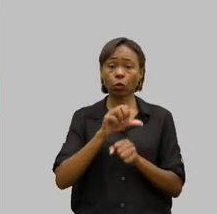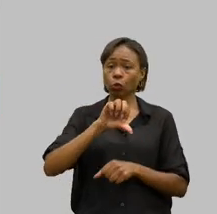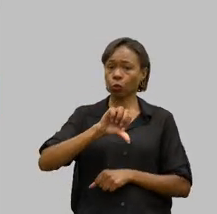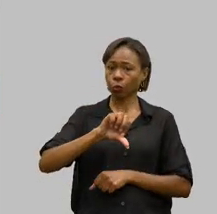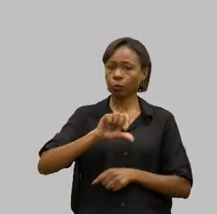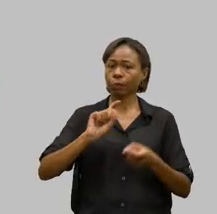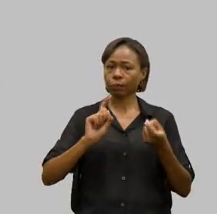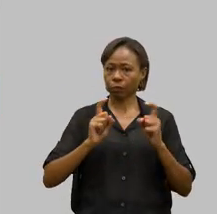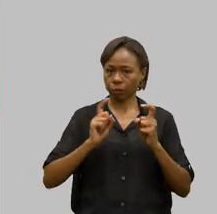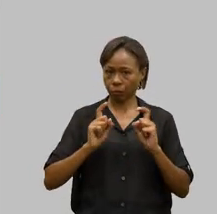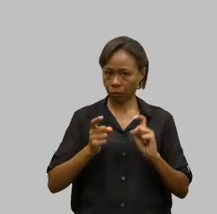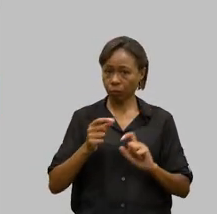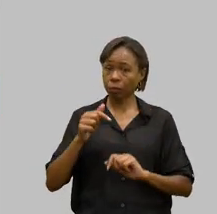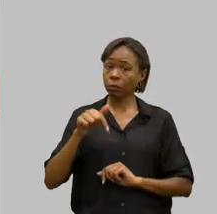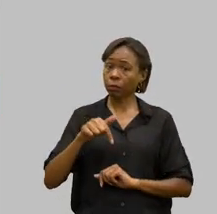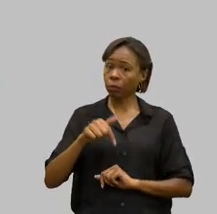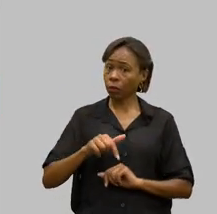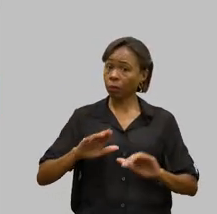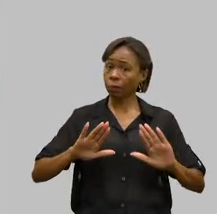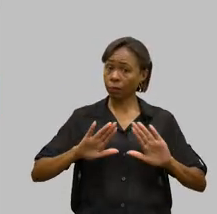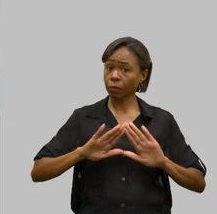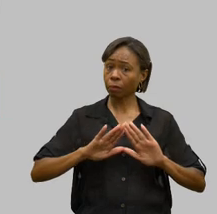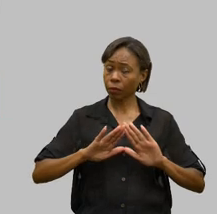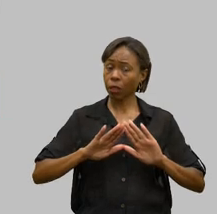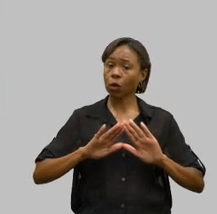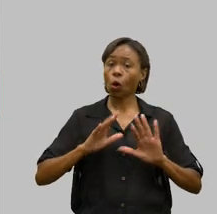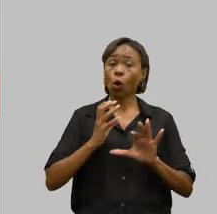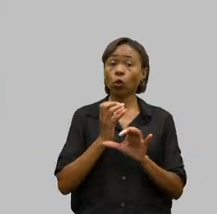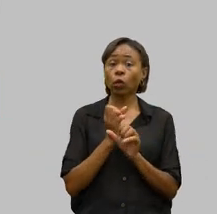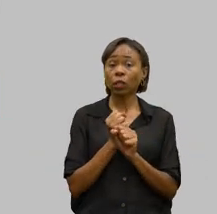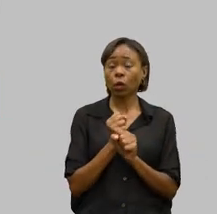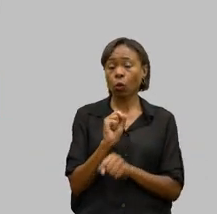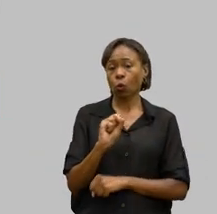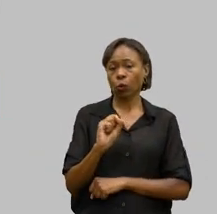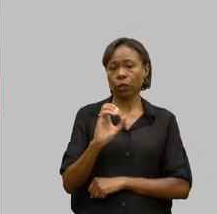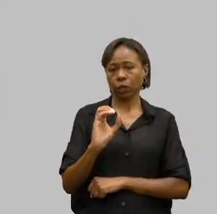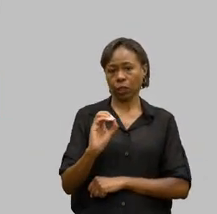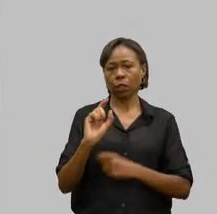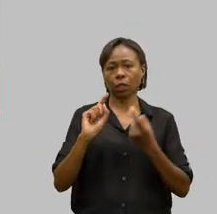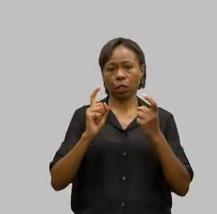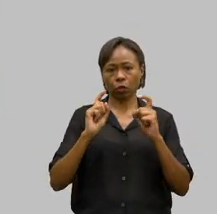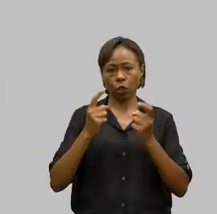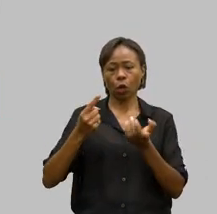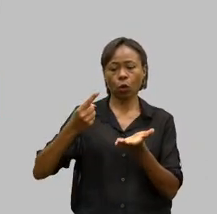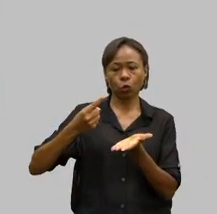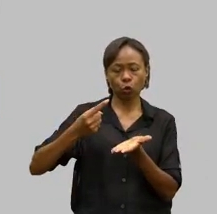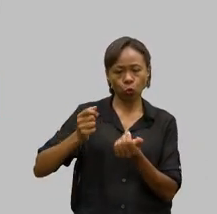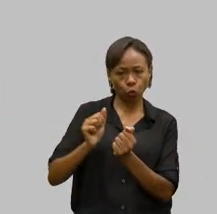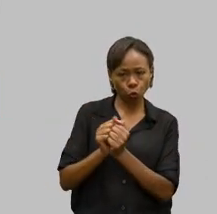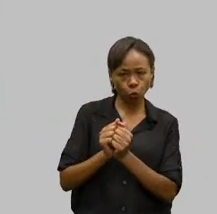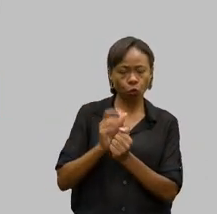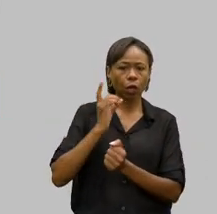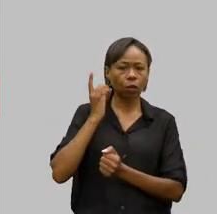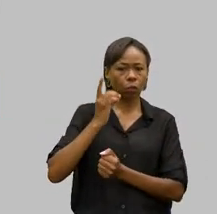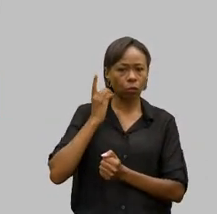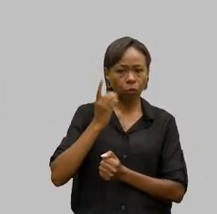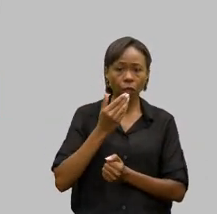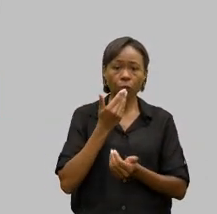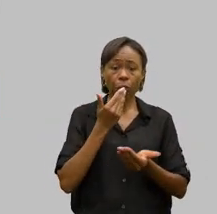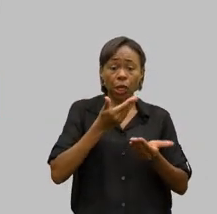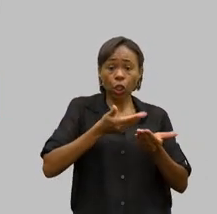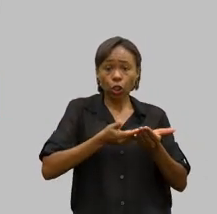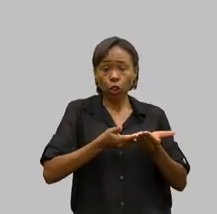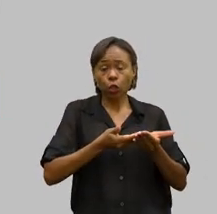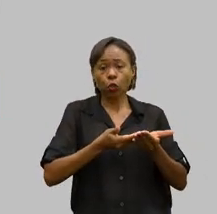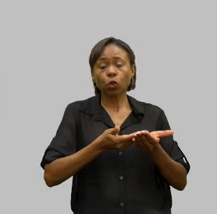resposta a essa casa, já reunimos 80 vezes com os nossos parlamentares, parlamentares, 83 requerimentos respondidos, e